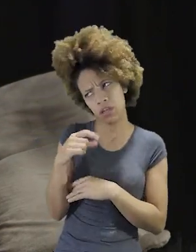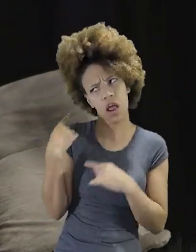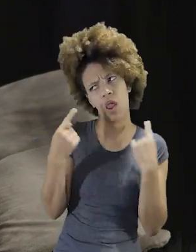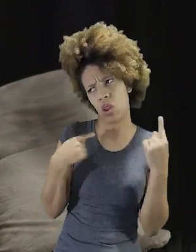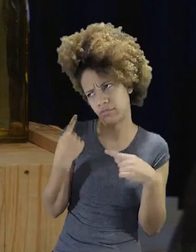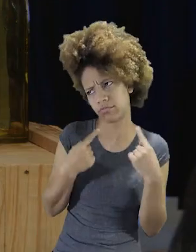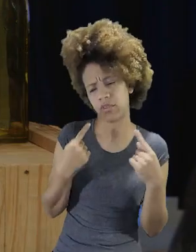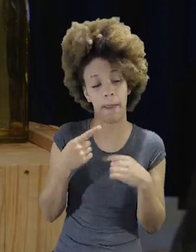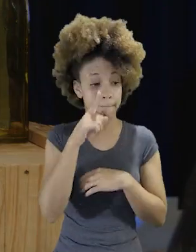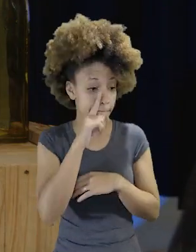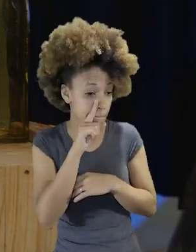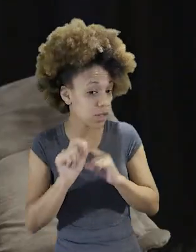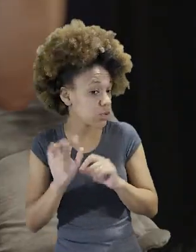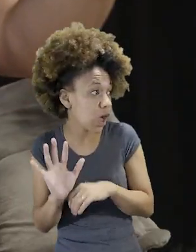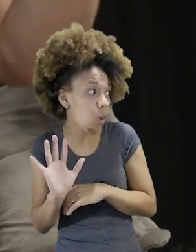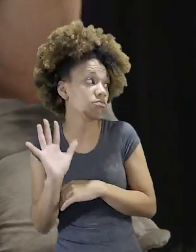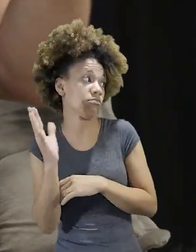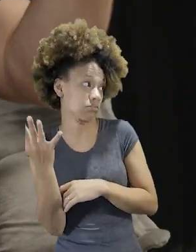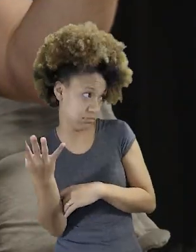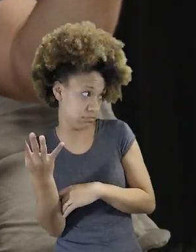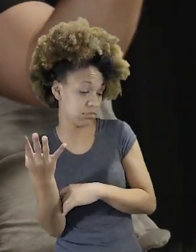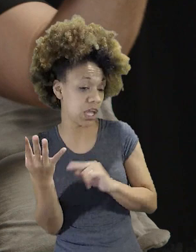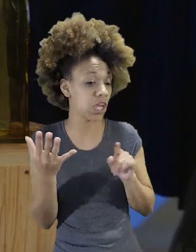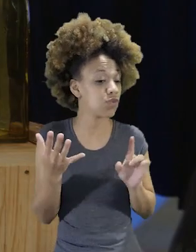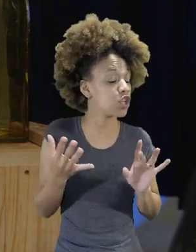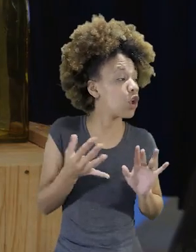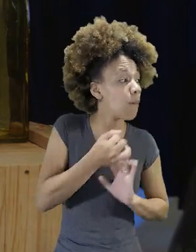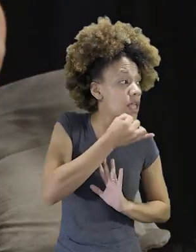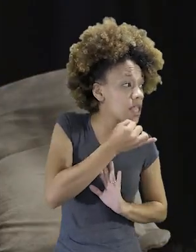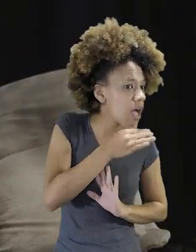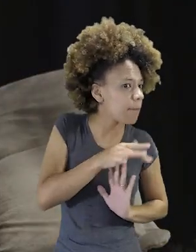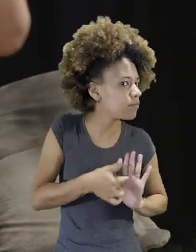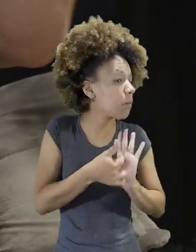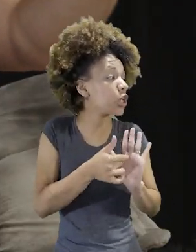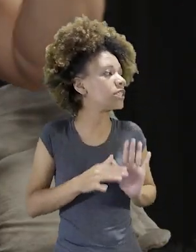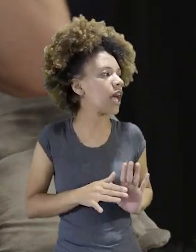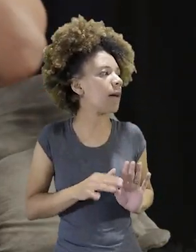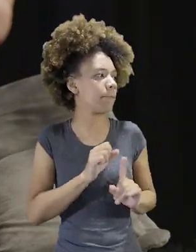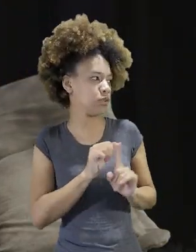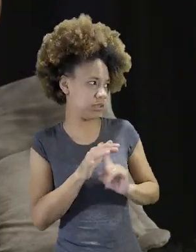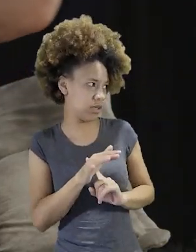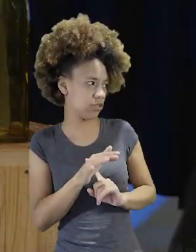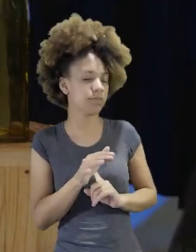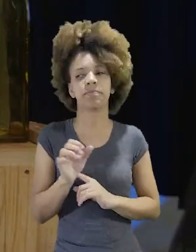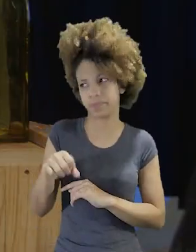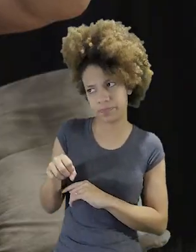Sim Isso é uma doideira é perigoso é o que tá acontecendo É tipo isso daqui é só um reflexo